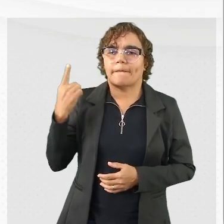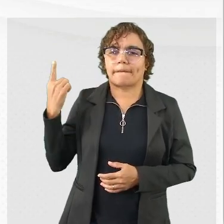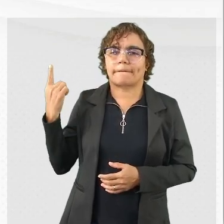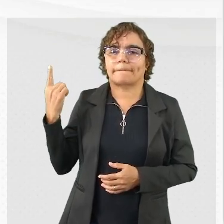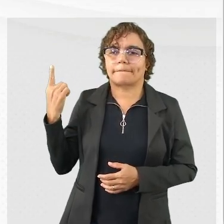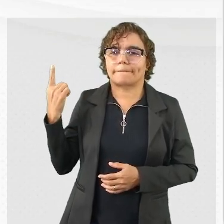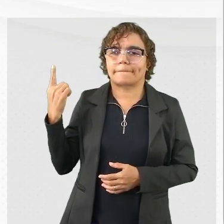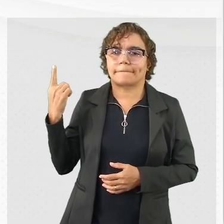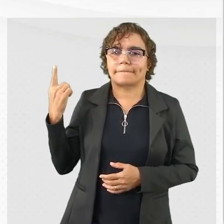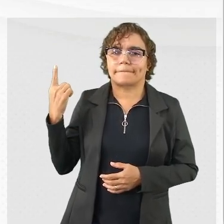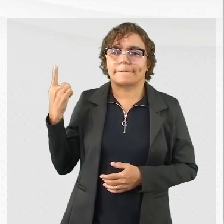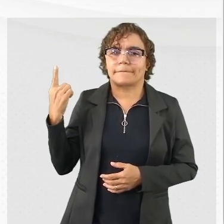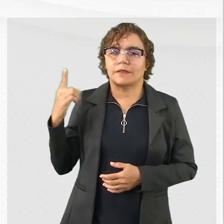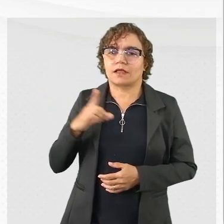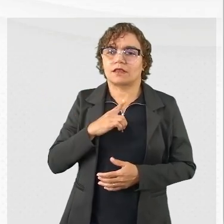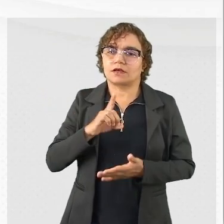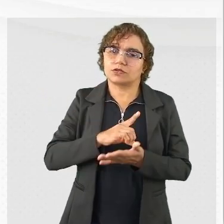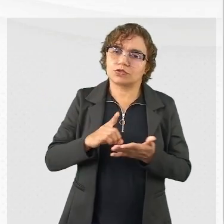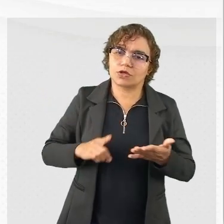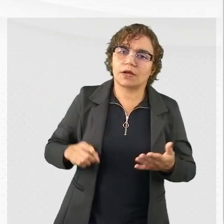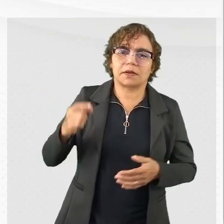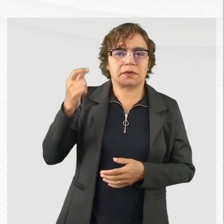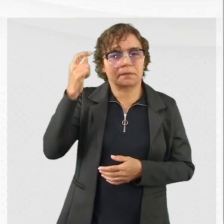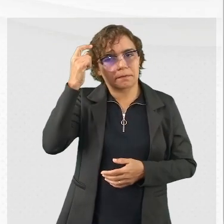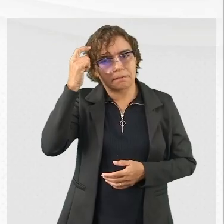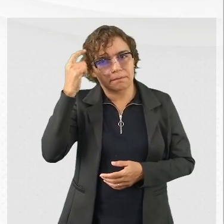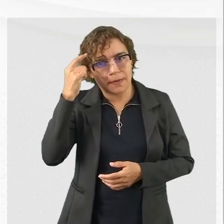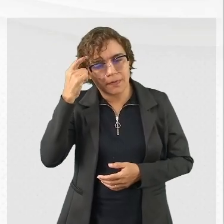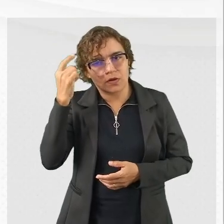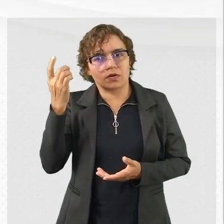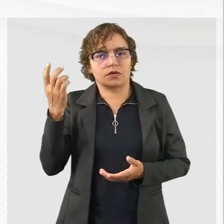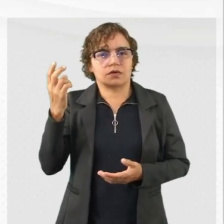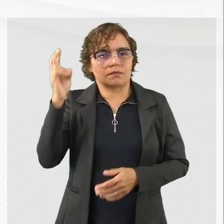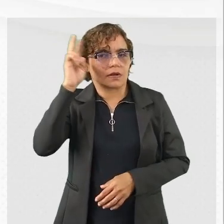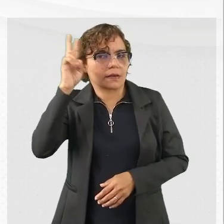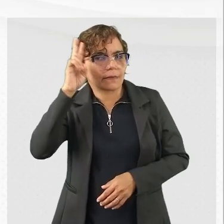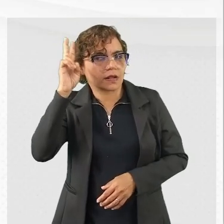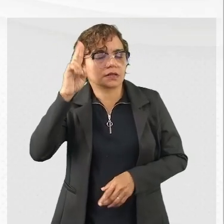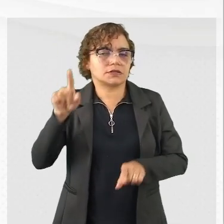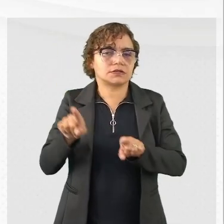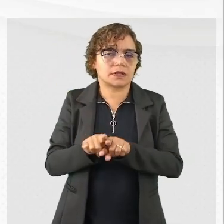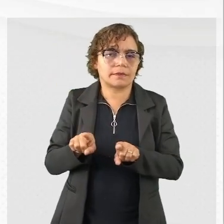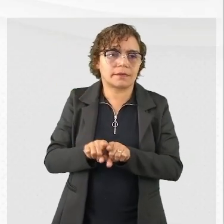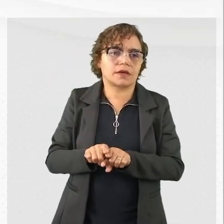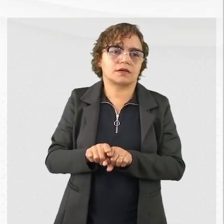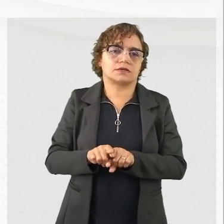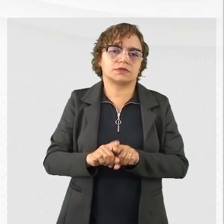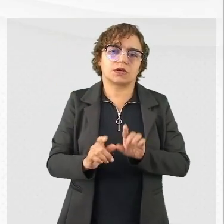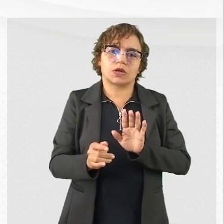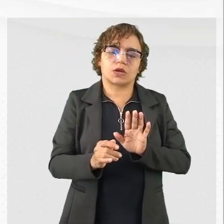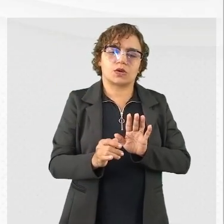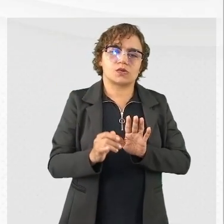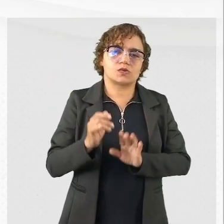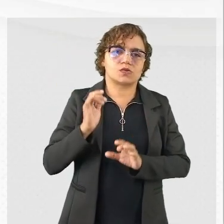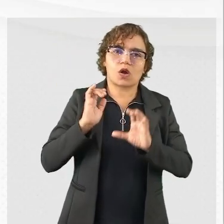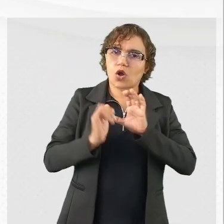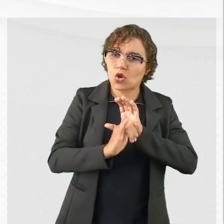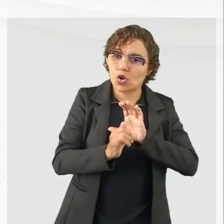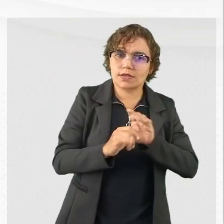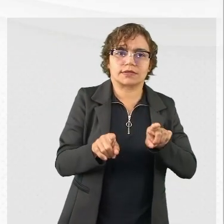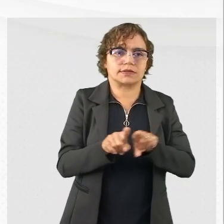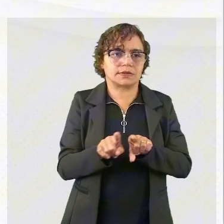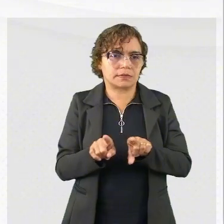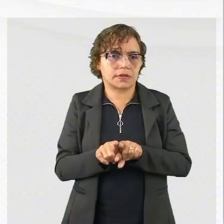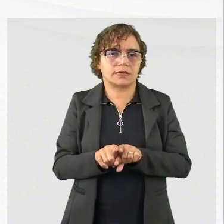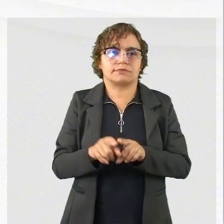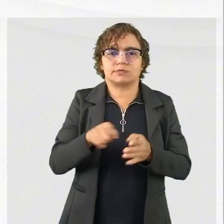as memórias e as crônicas de viagem escritas por marinheiros, comerciantes militares, missionários e exploradores, ao